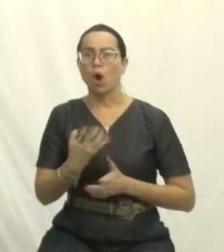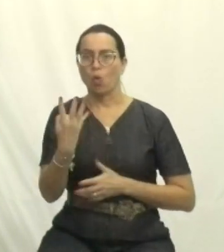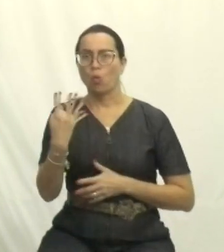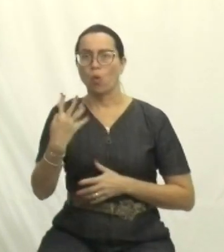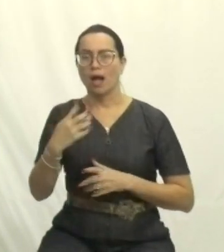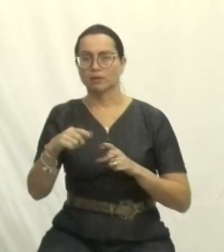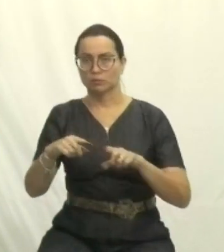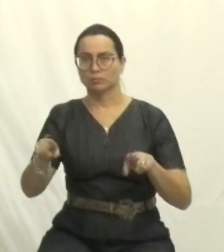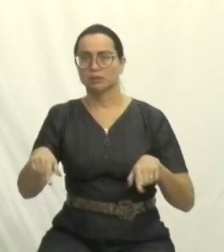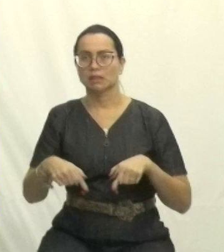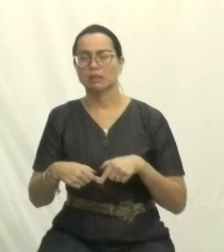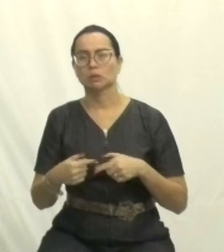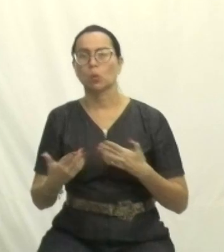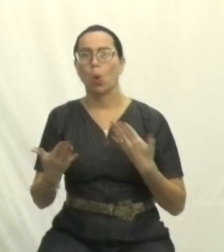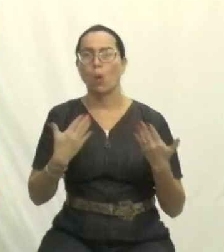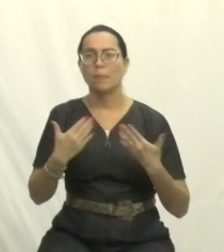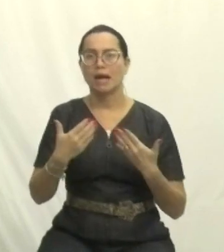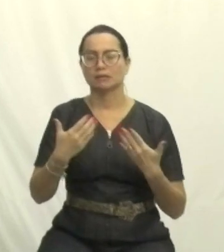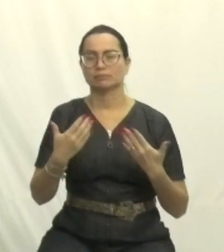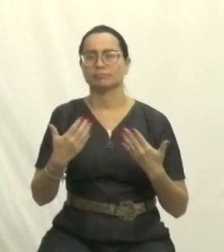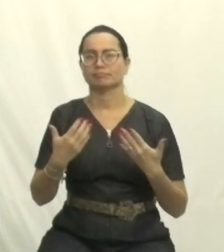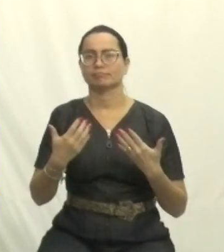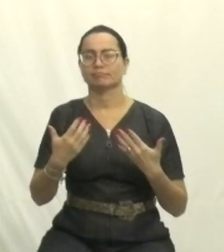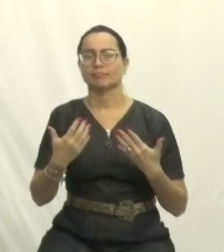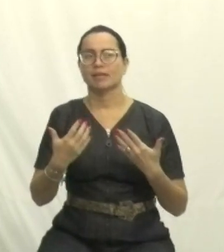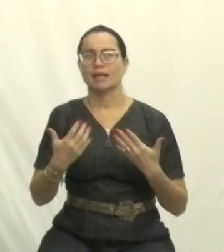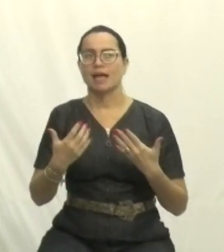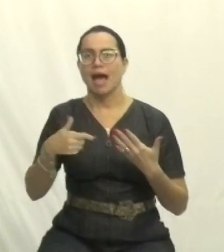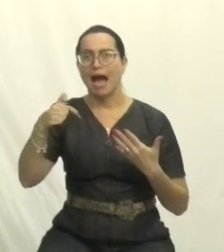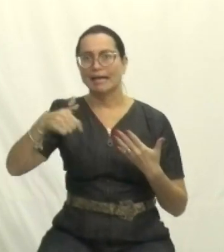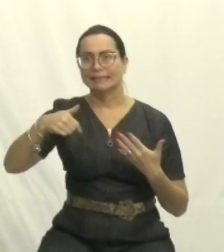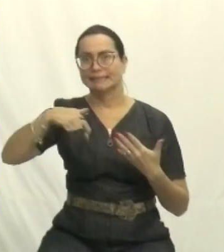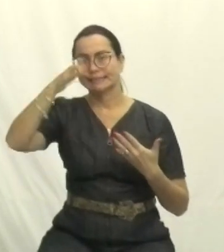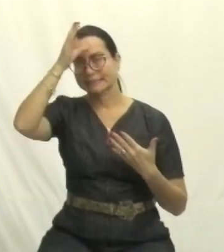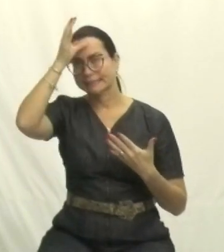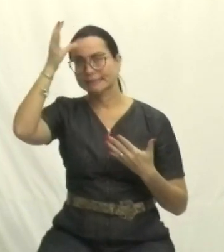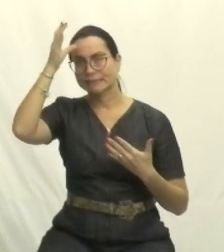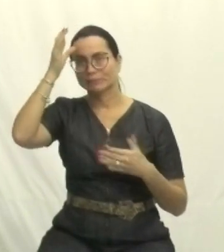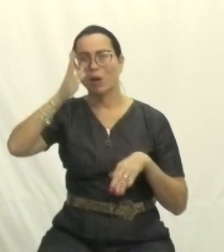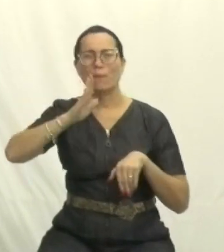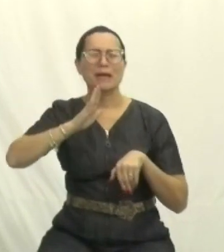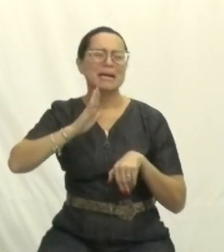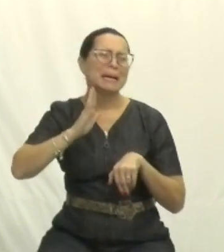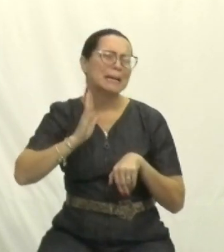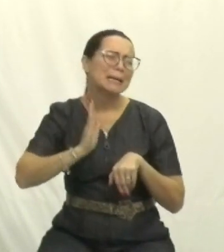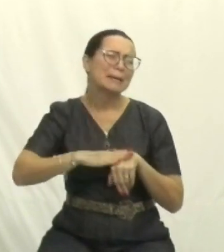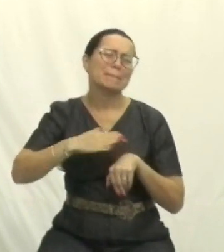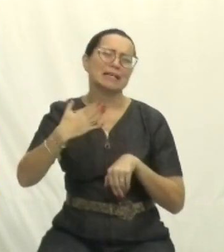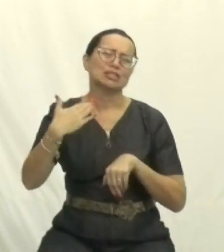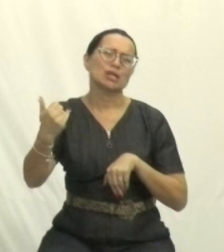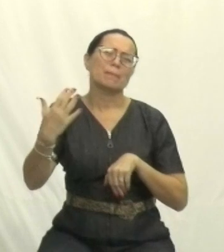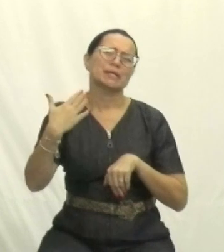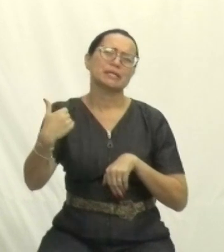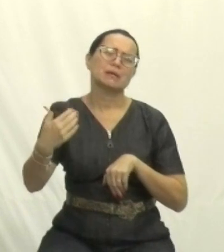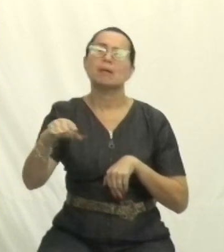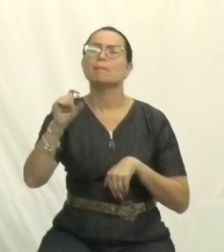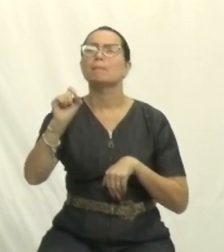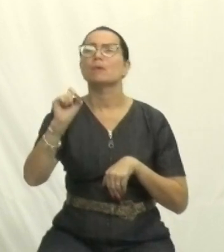Estado, é o que mais atende incêndio no Estado, disparado, assim, é quase o dobro do segundo colocado no